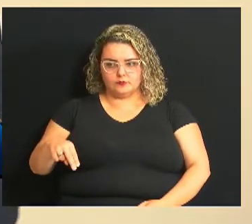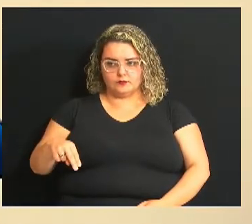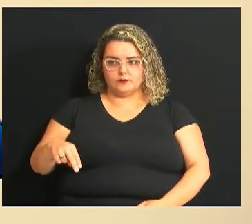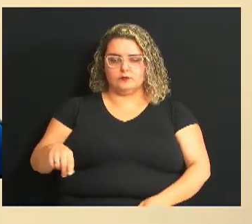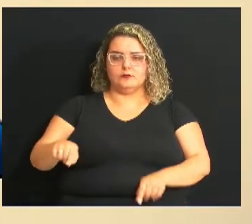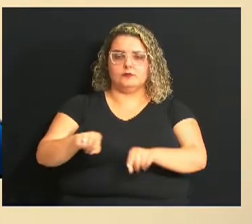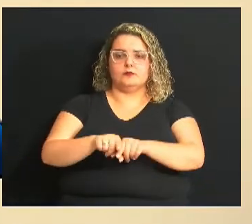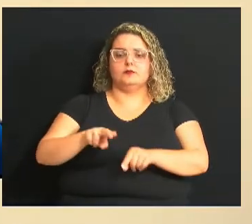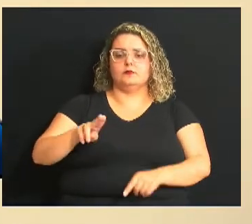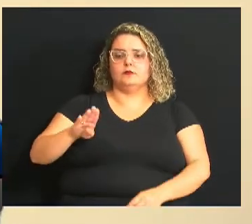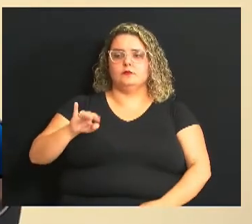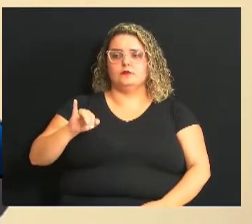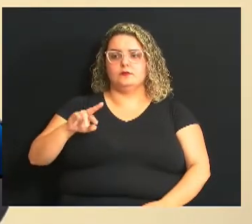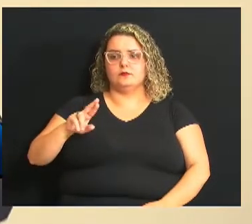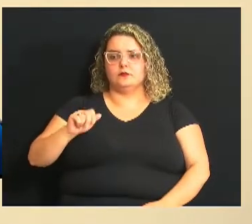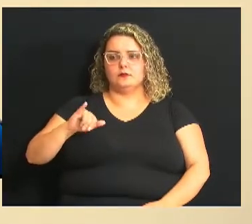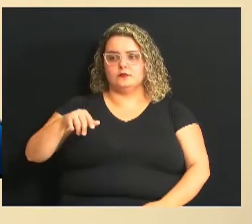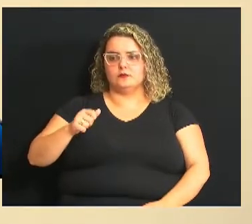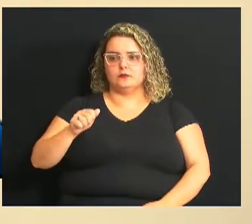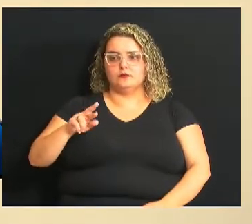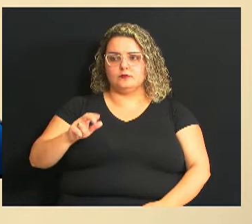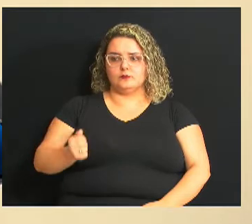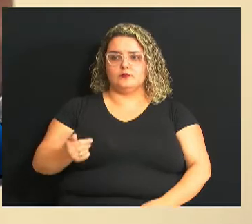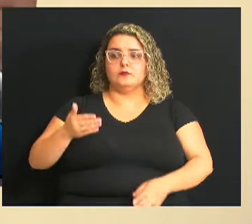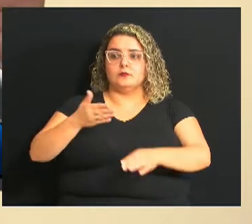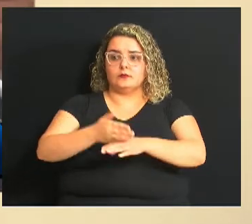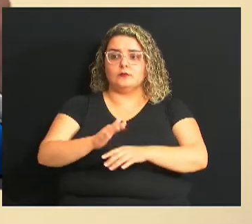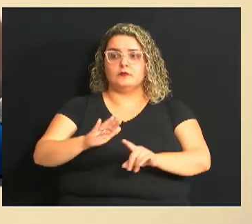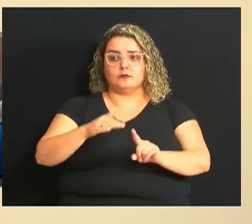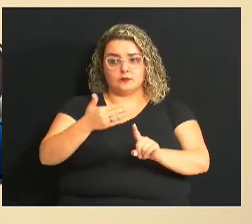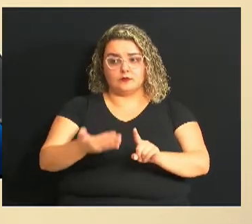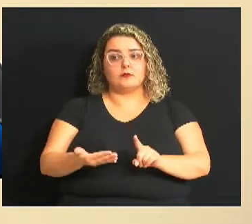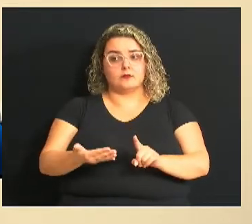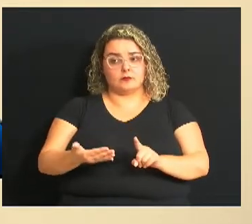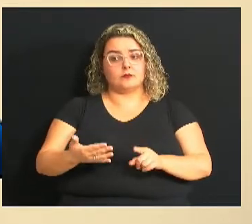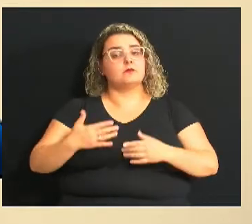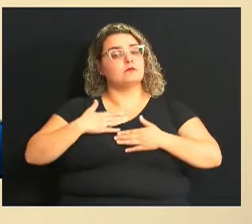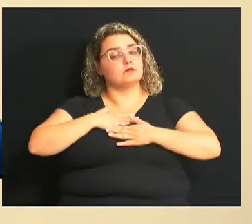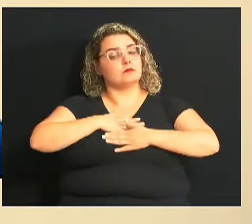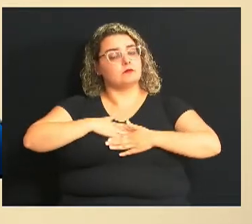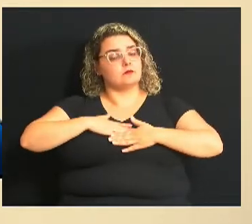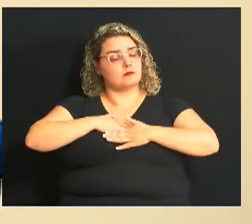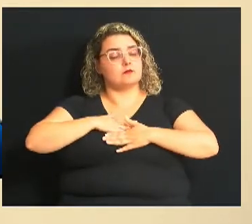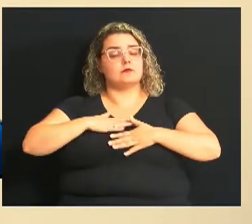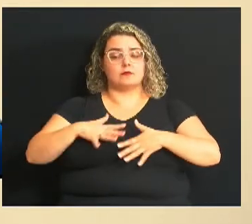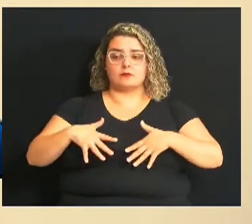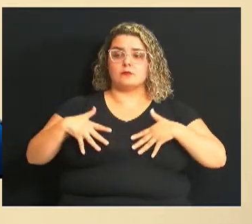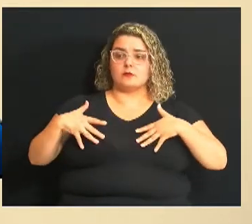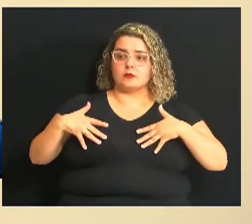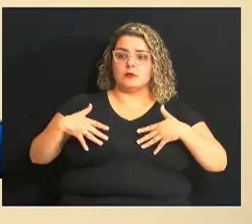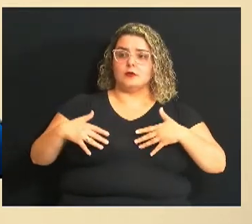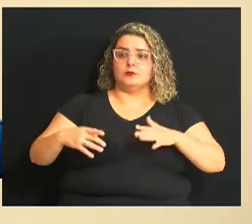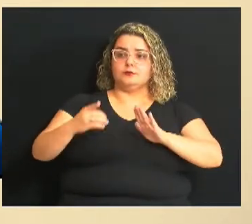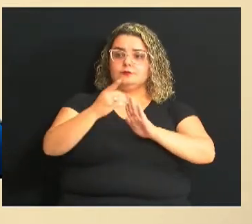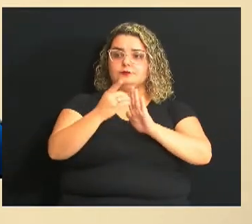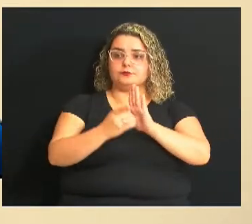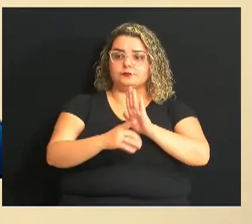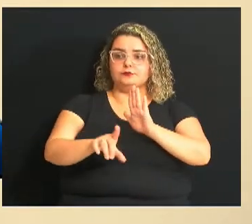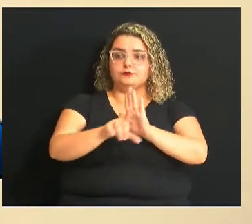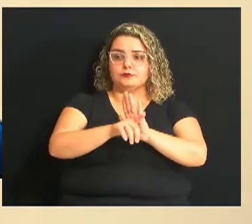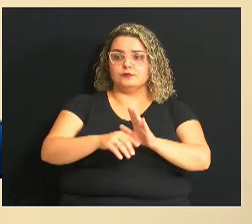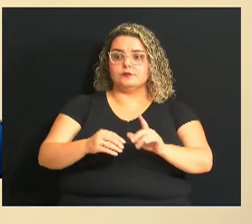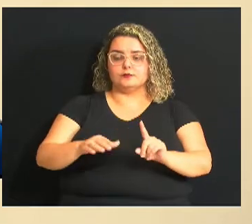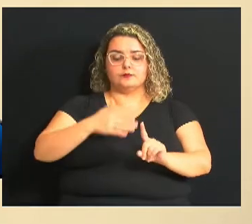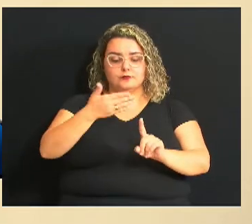Ubirajara. Participo dessa solenidade com muita satisfação. Sou autor do decreto legislativo que